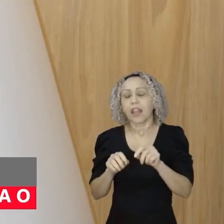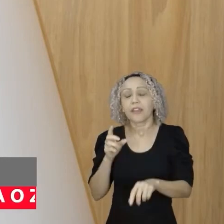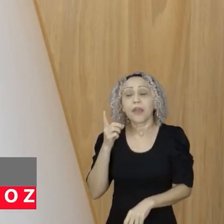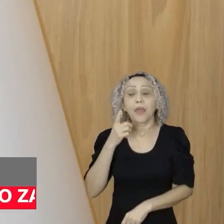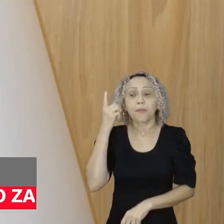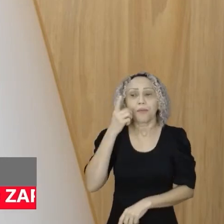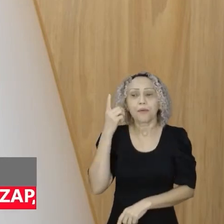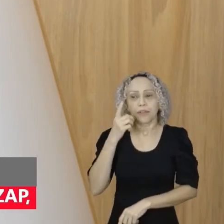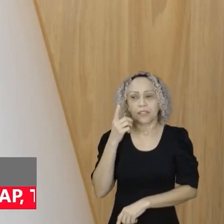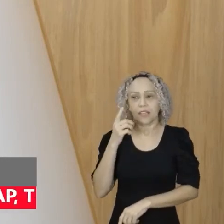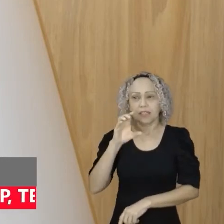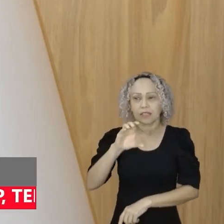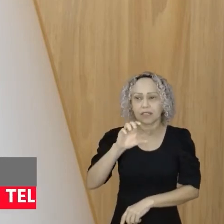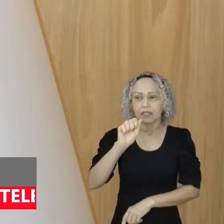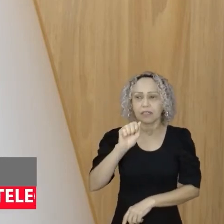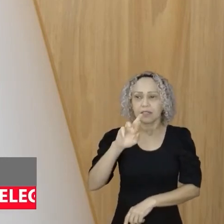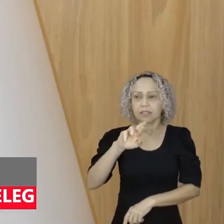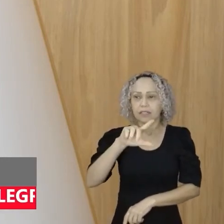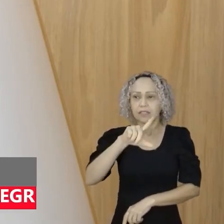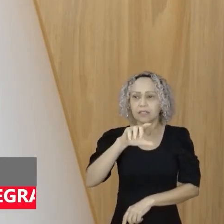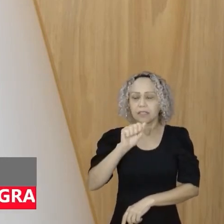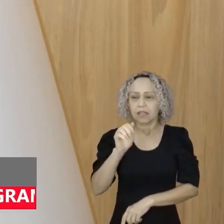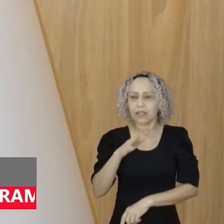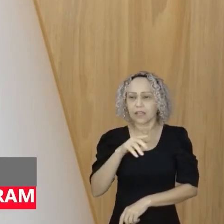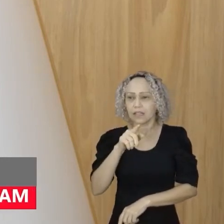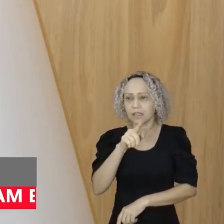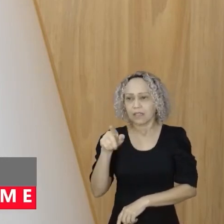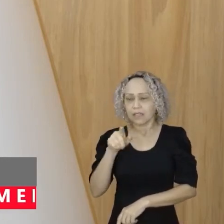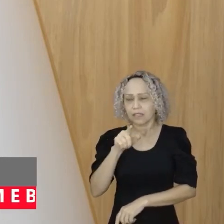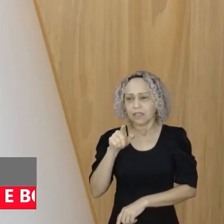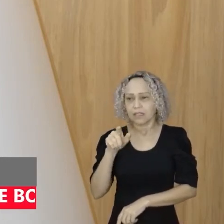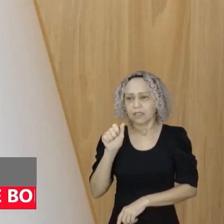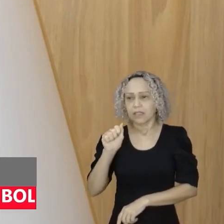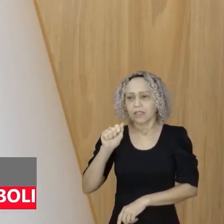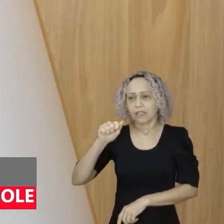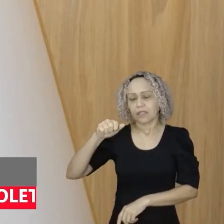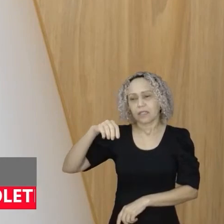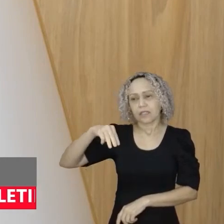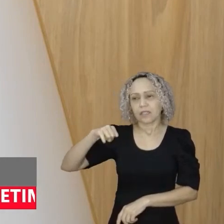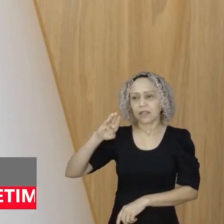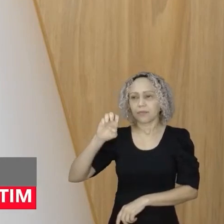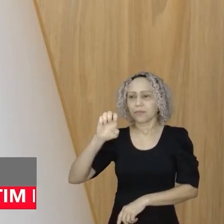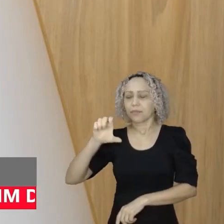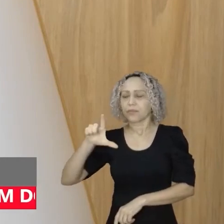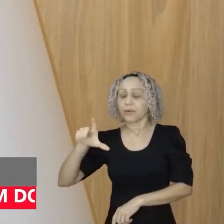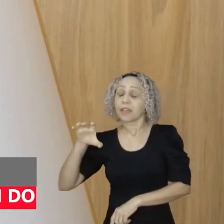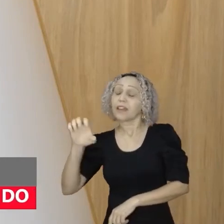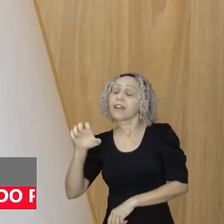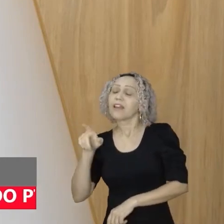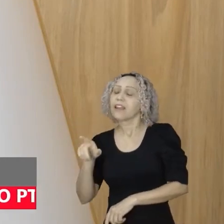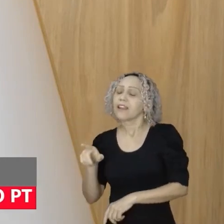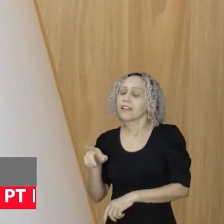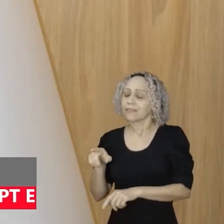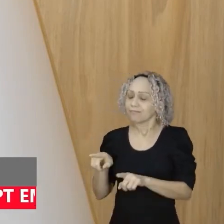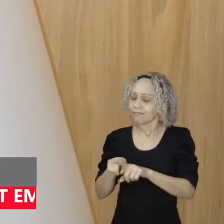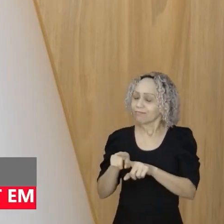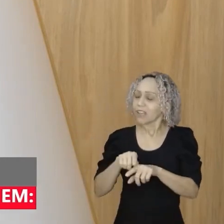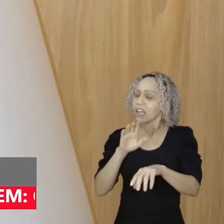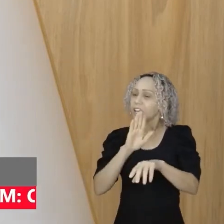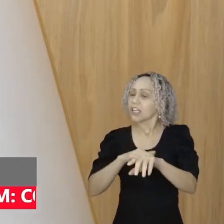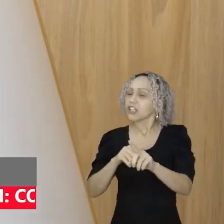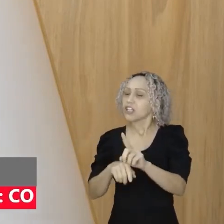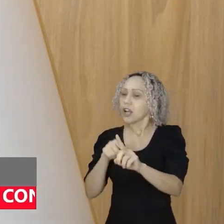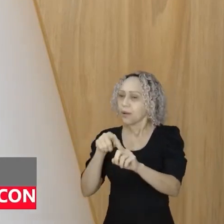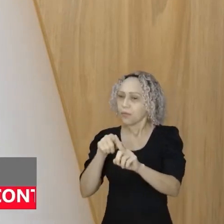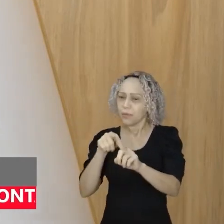faz contato com o hacker, propõe ao hacker fingir que as urnas eram falsas, fazer uma urna fake, onde